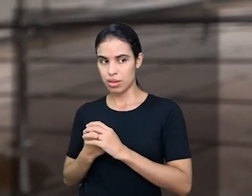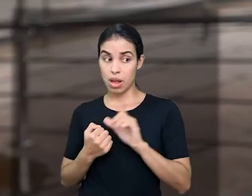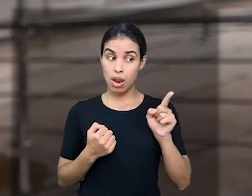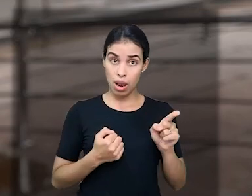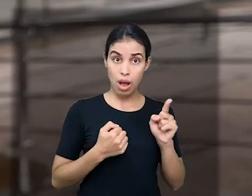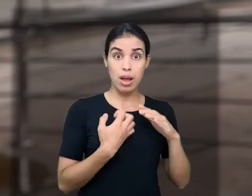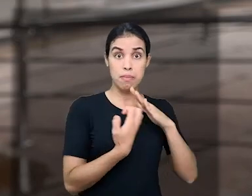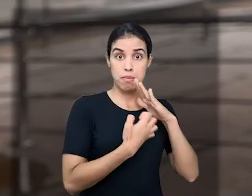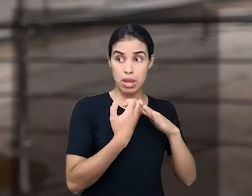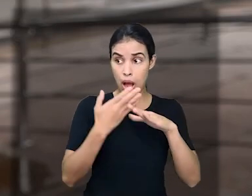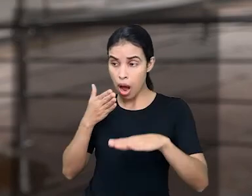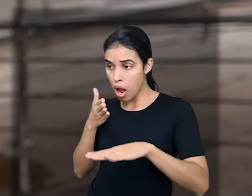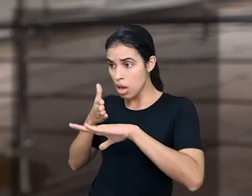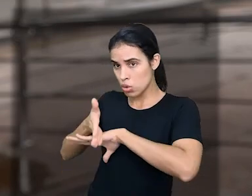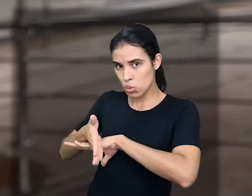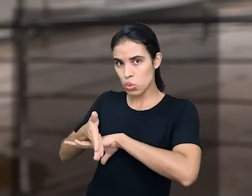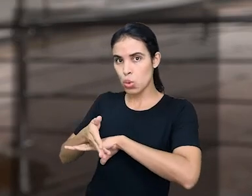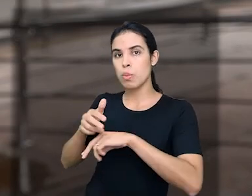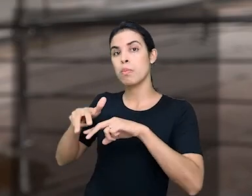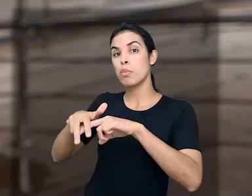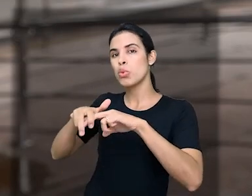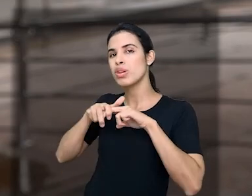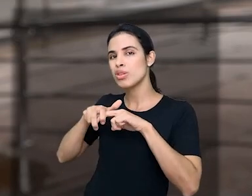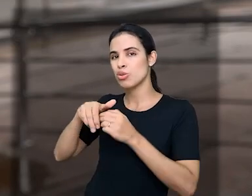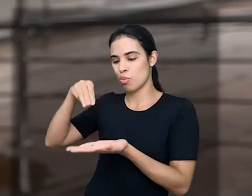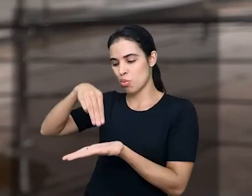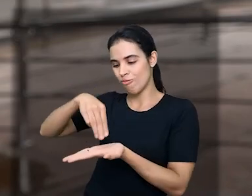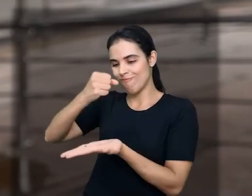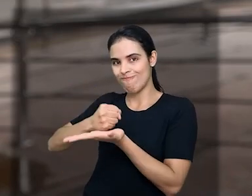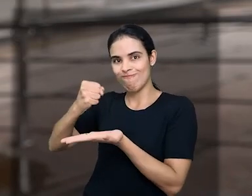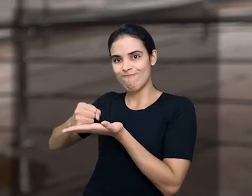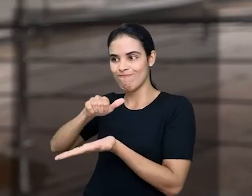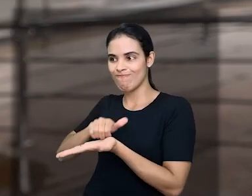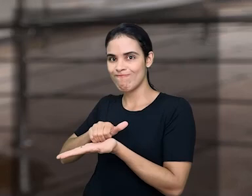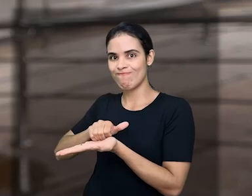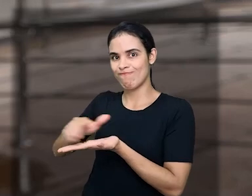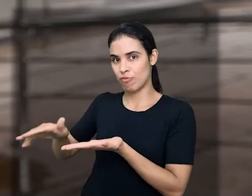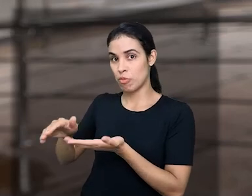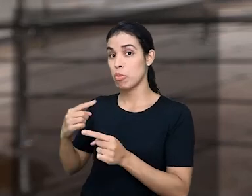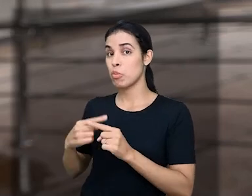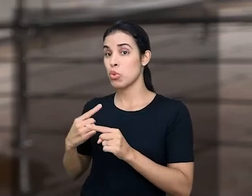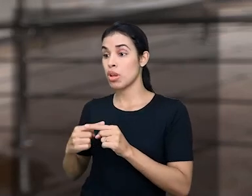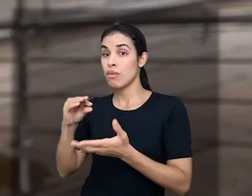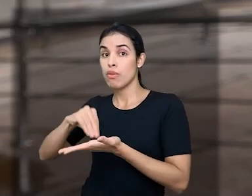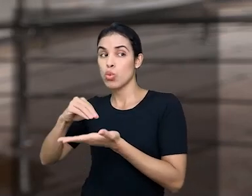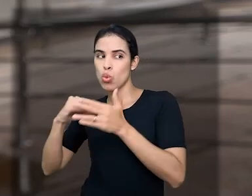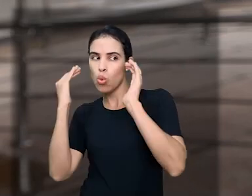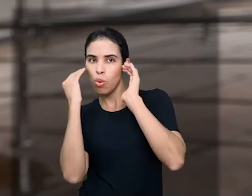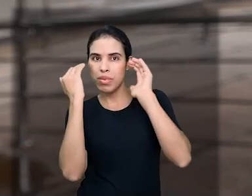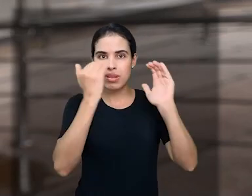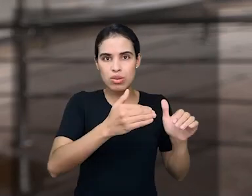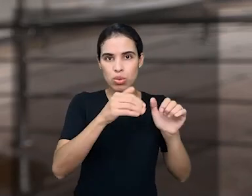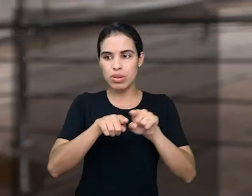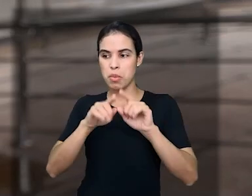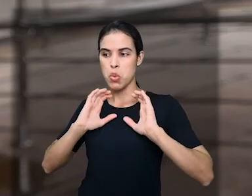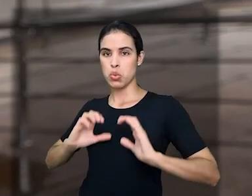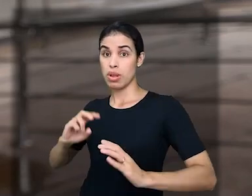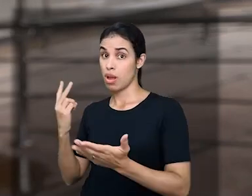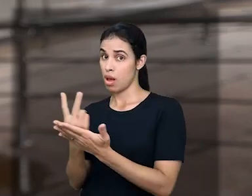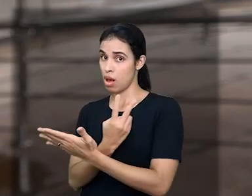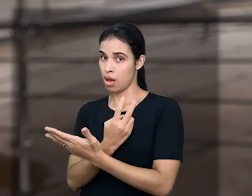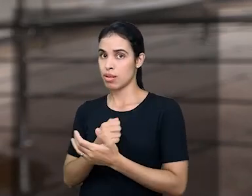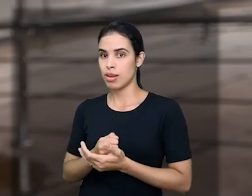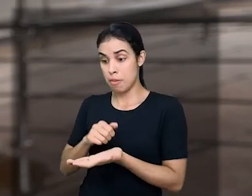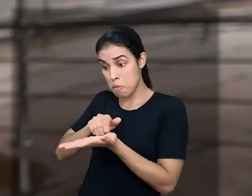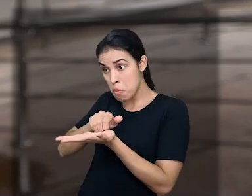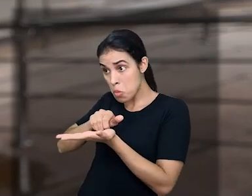pelo empregador e, por conta disso, teria sido demitido por justa causa pelos motivos de insubordinação e indisciplina.